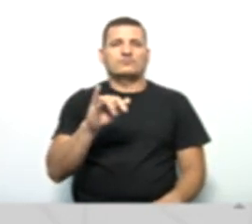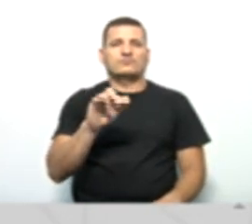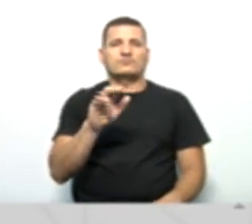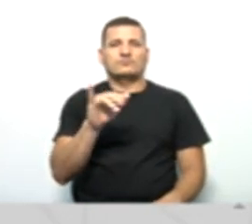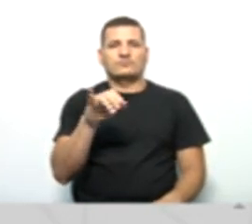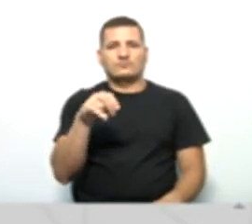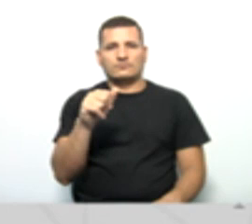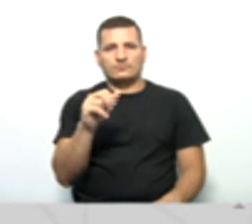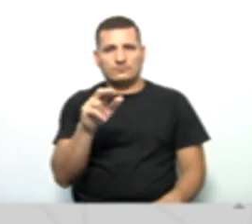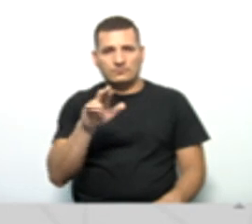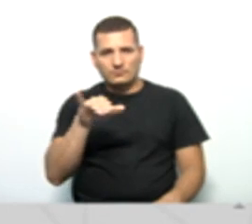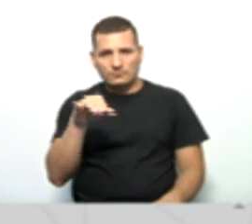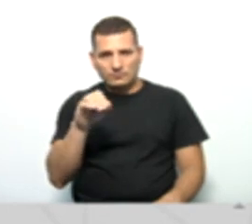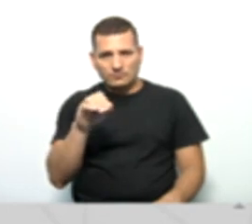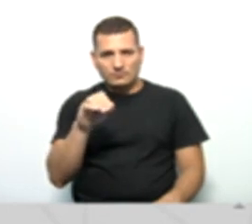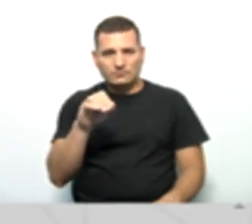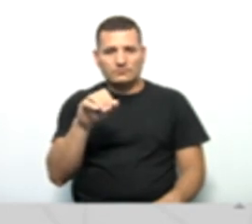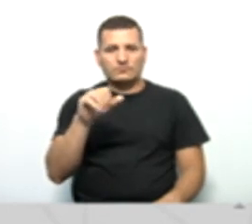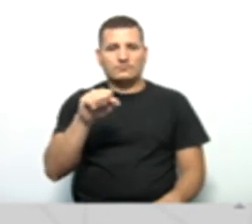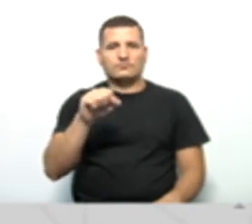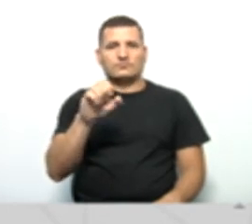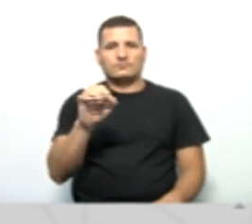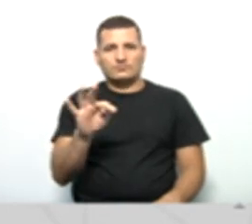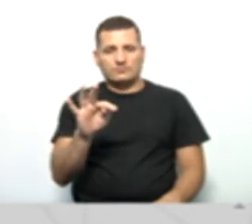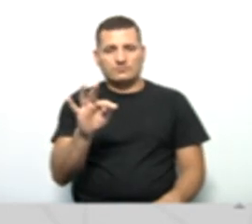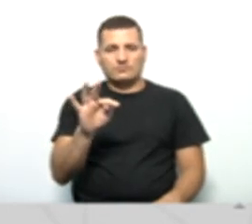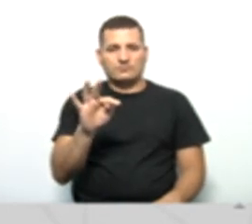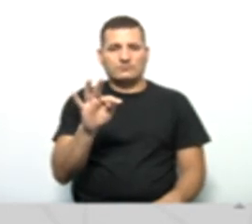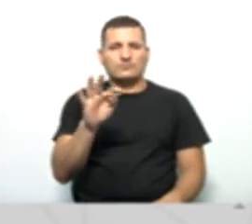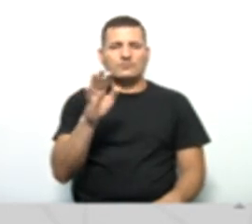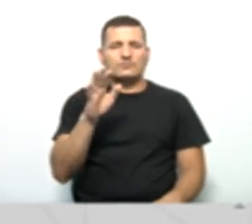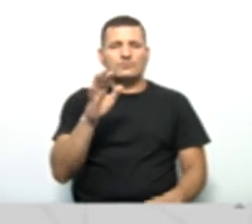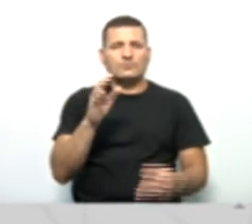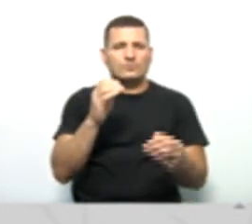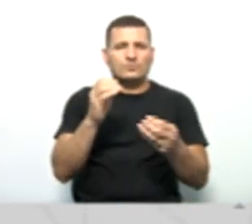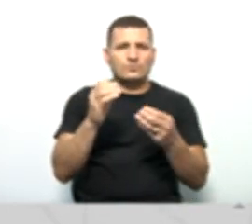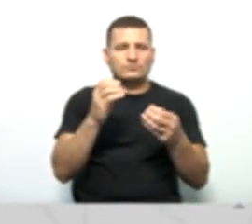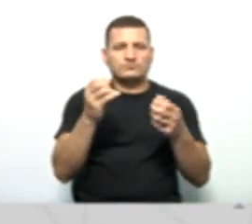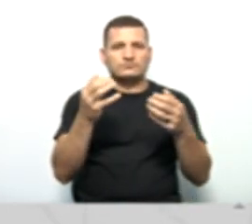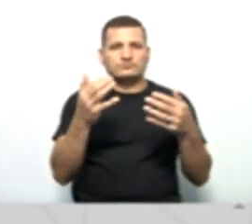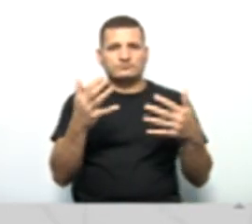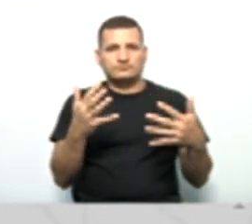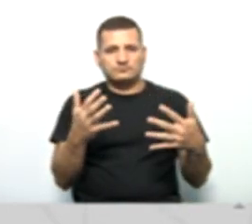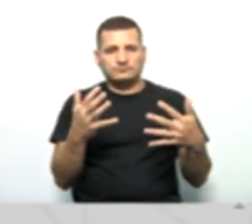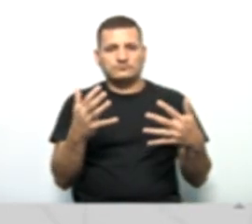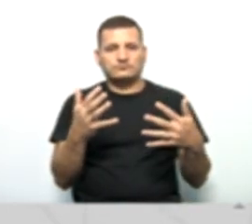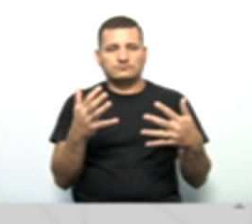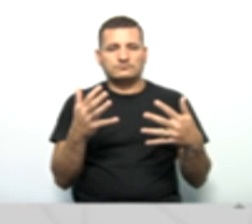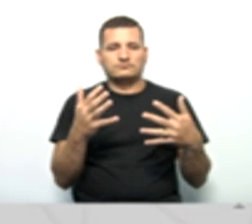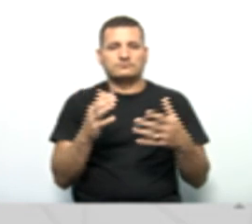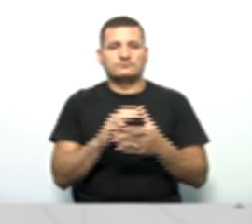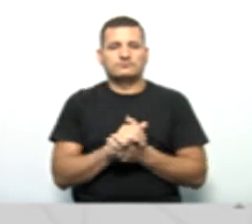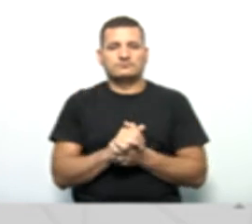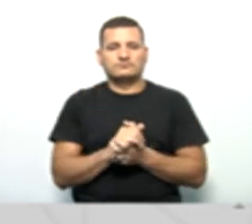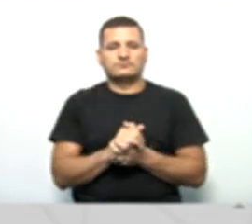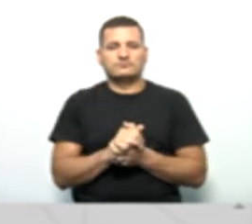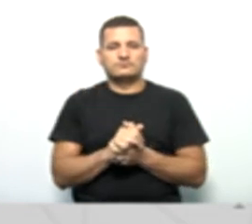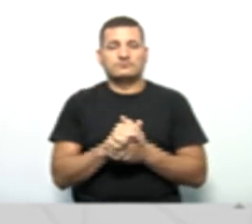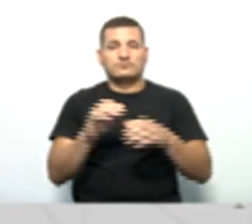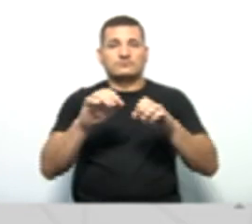Exemplificar script para estrutura de dados e seus objetos, que é que eu falei, que eu vou dar alguns exemplos.